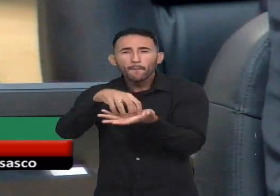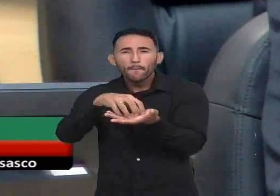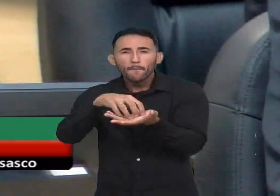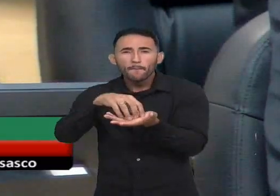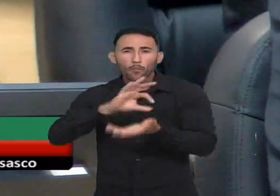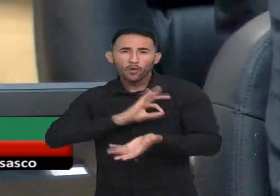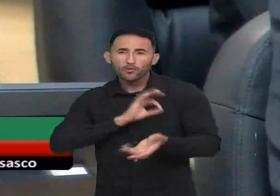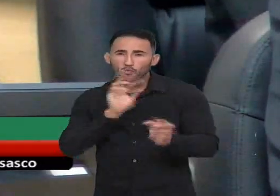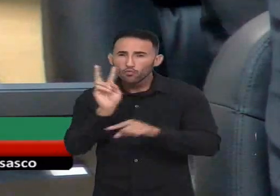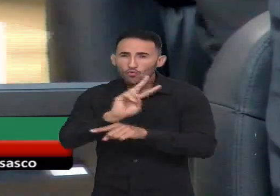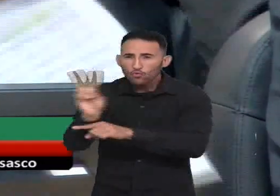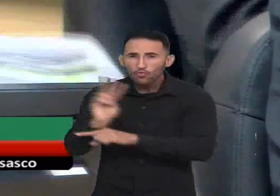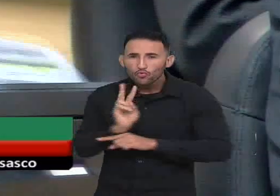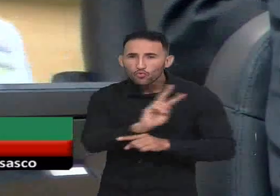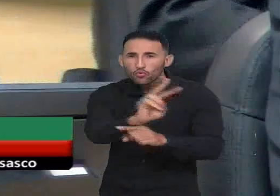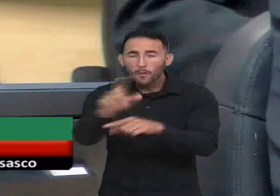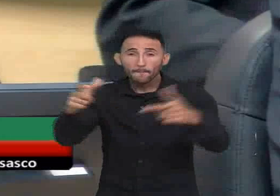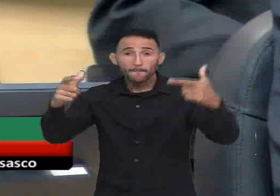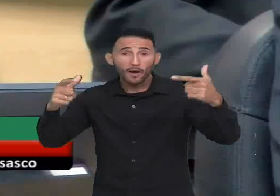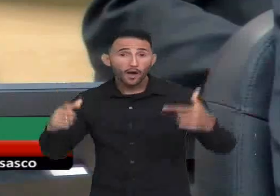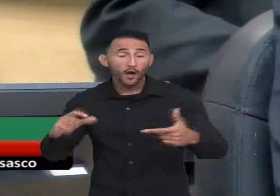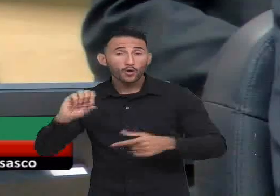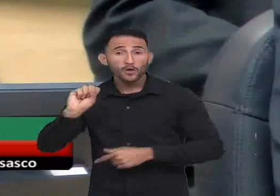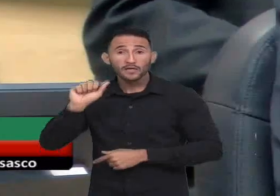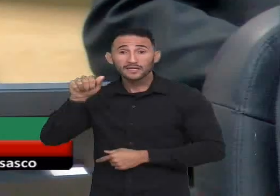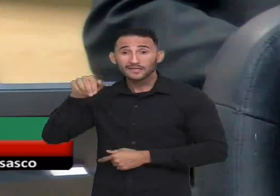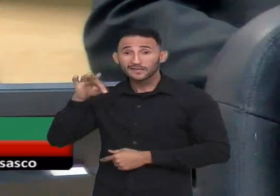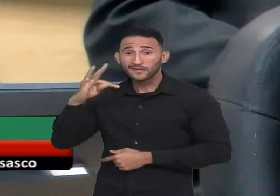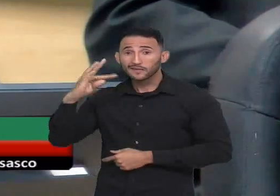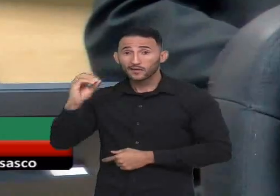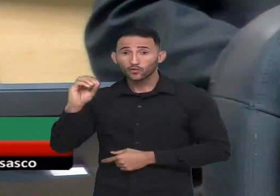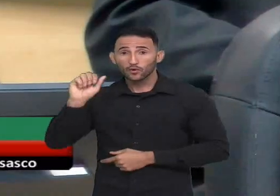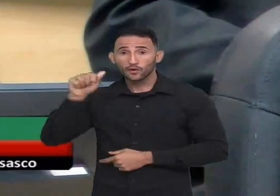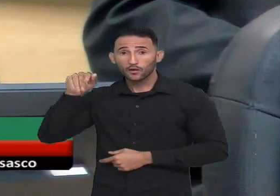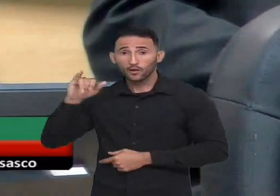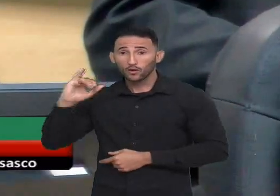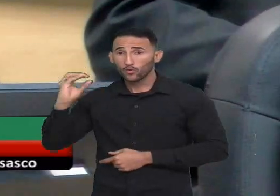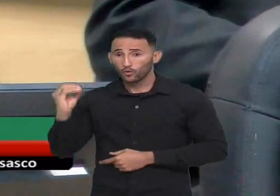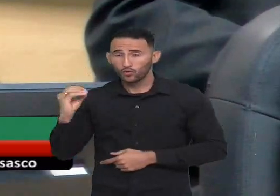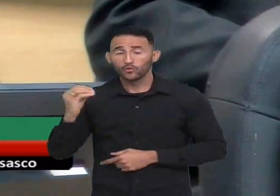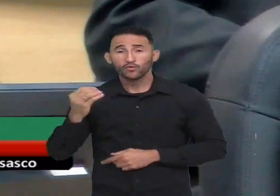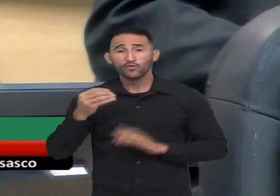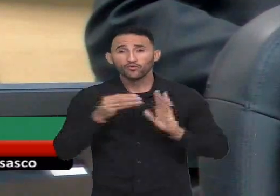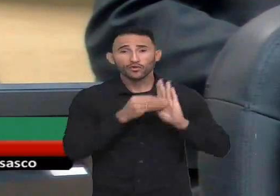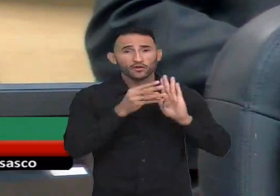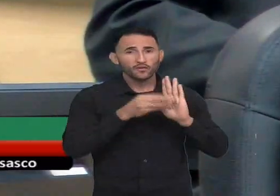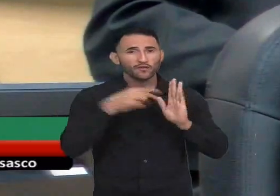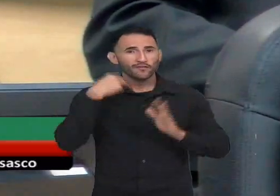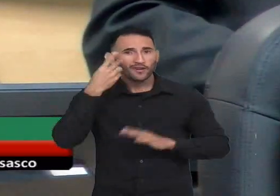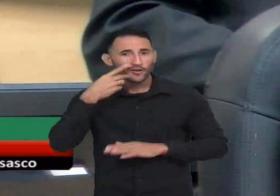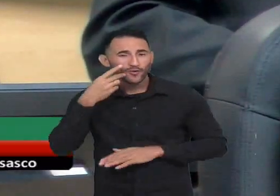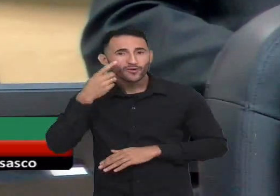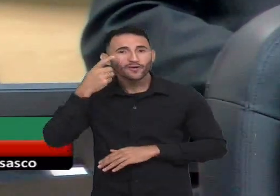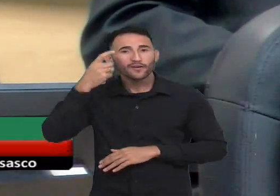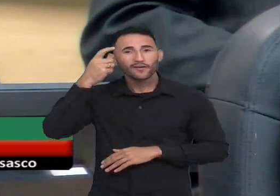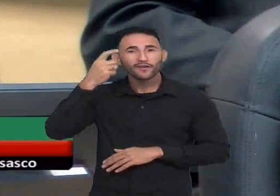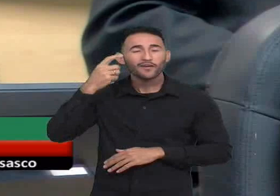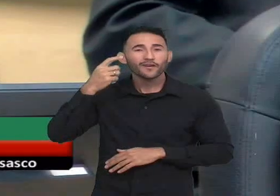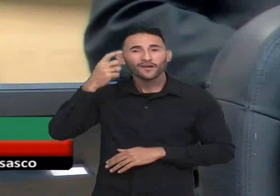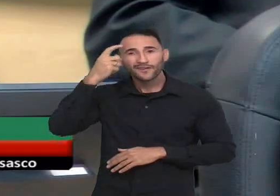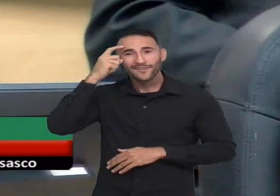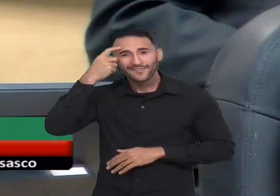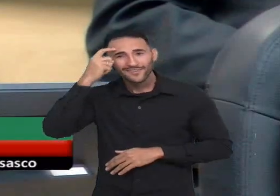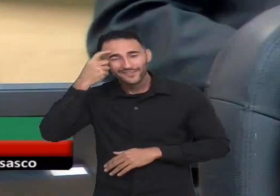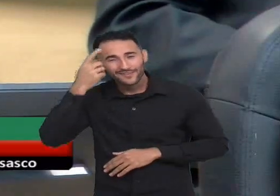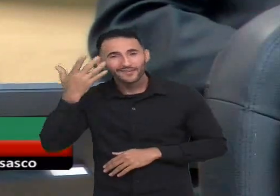de Andrade, 958, no bairro do Santo Antônio. Indicação do nobre vereador Rodrigo Gancinho. Indicação de